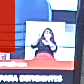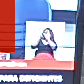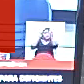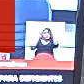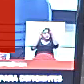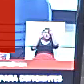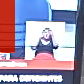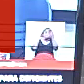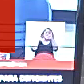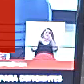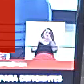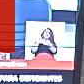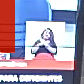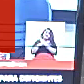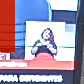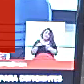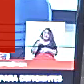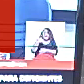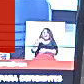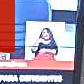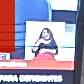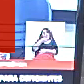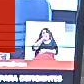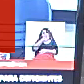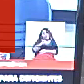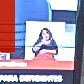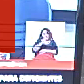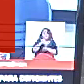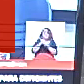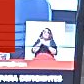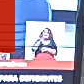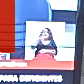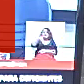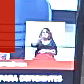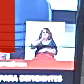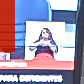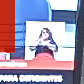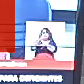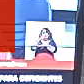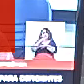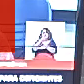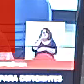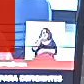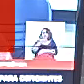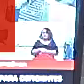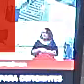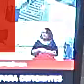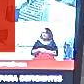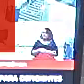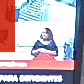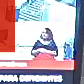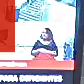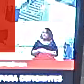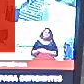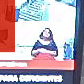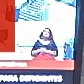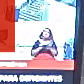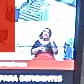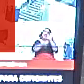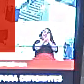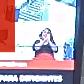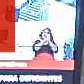Bom, essa é a visão que eu tenho. Mas fica a critério de vocês aí. A lei existe, a lei é